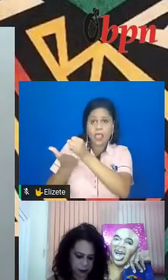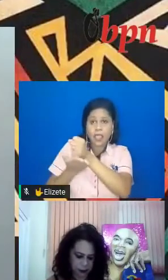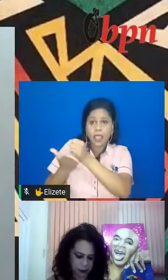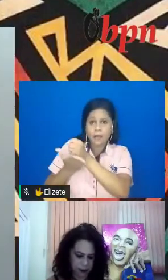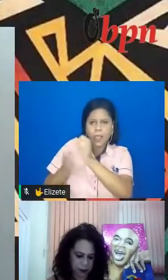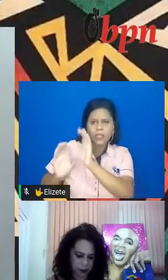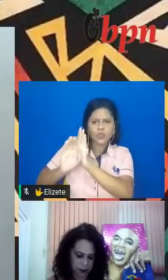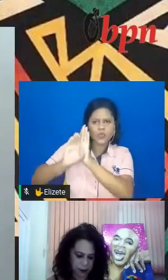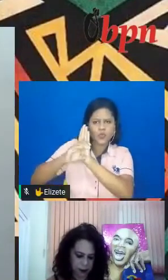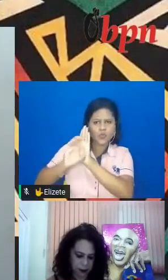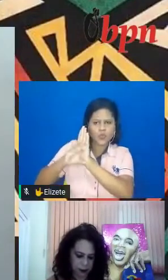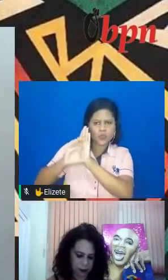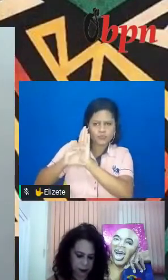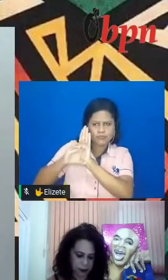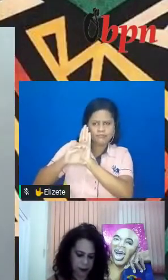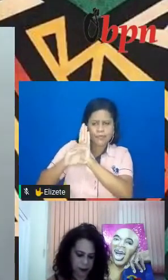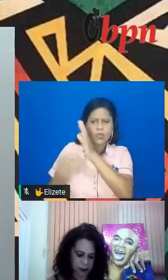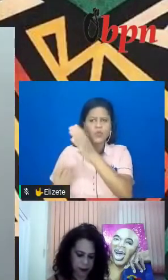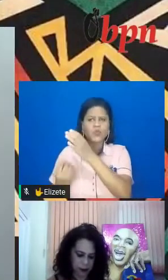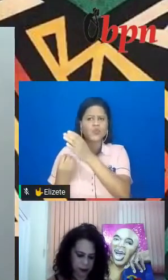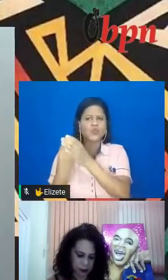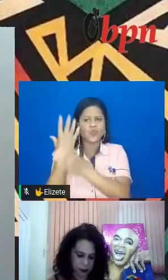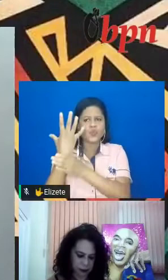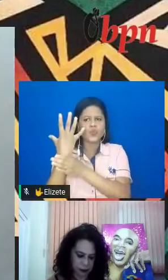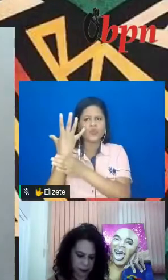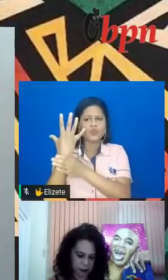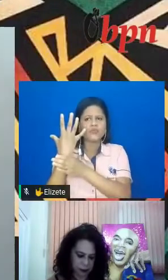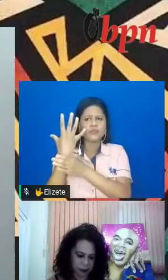ele nasce justamente